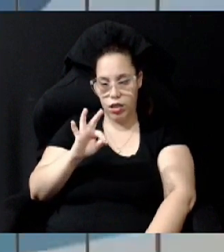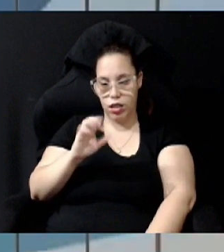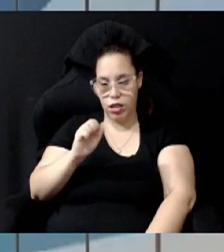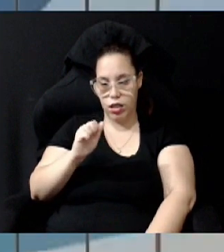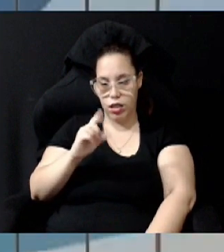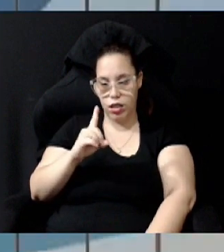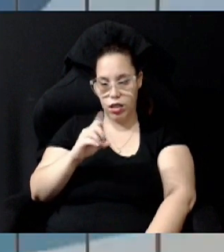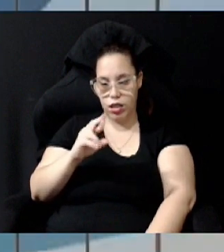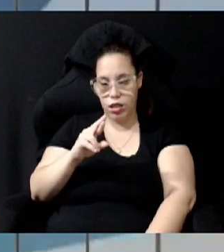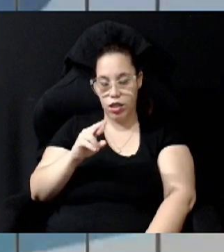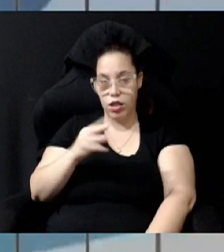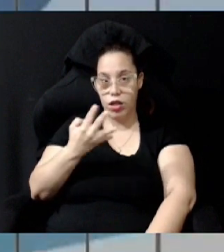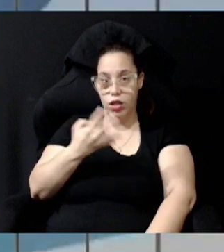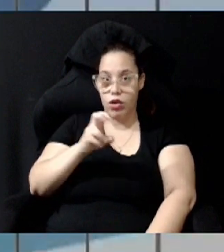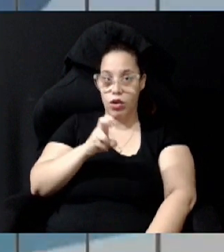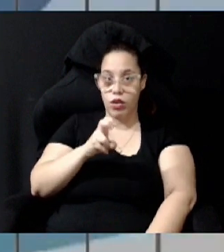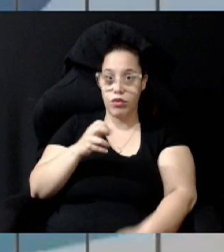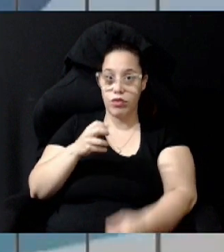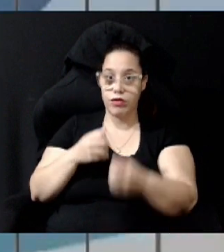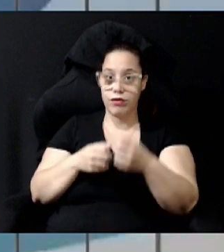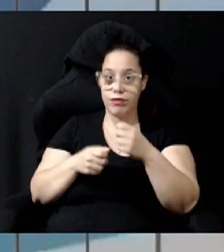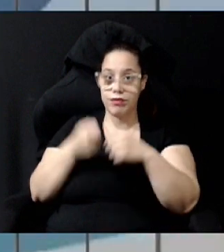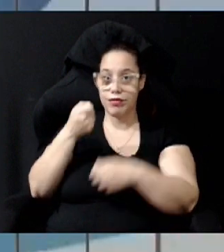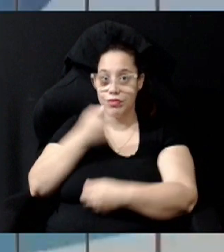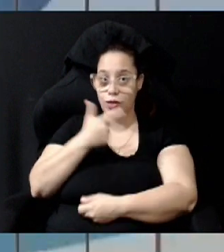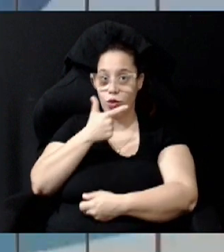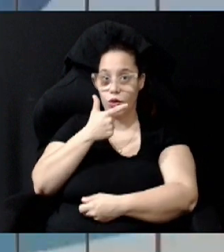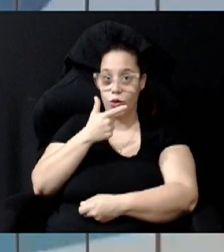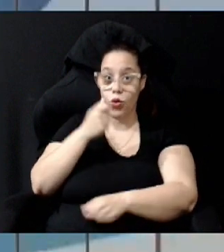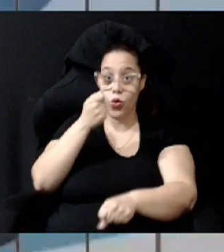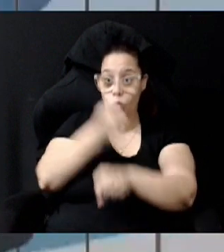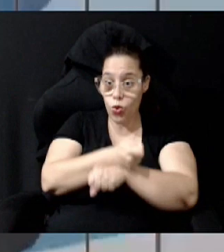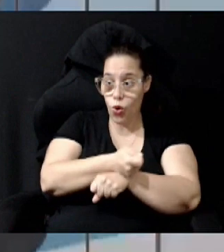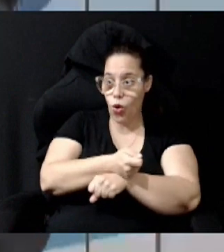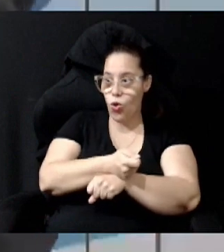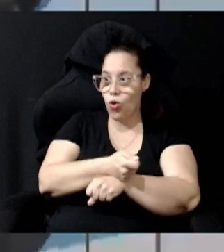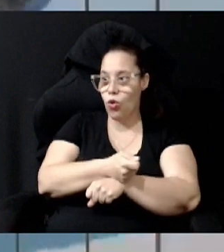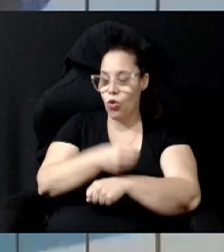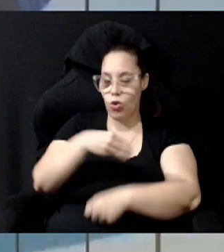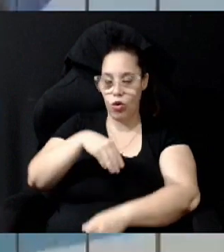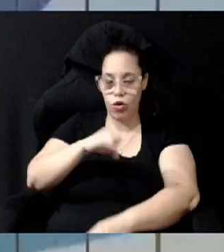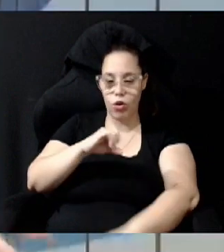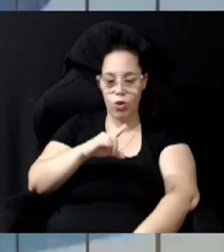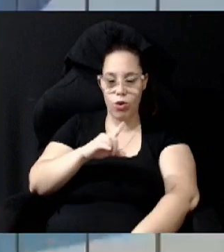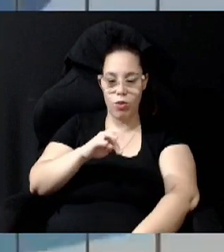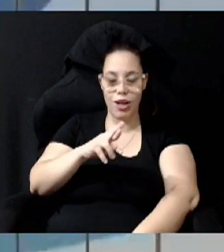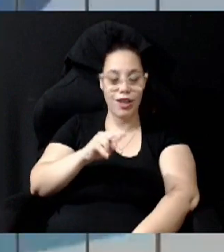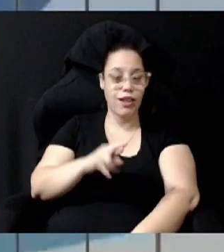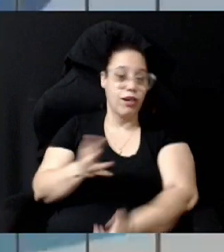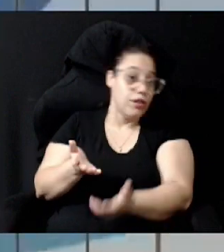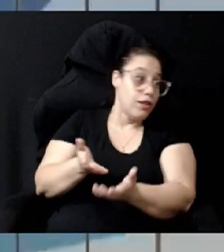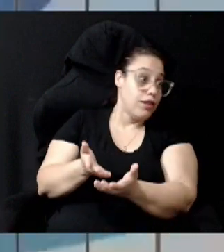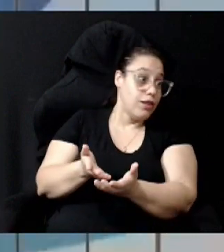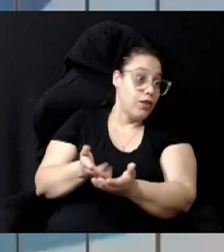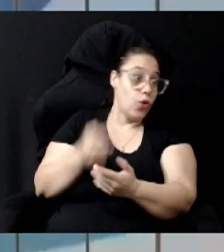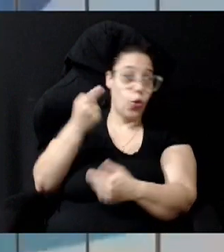ele é apiado do poder com um golpe militar. Poxa vida. Ele não saiu porque outro golpe.